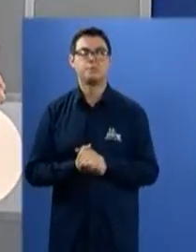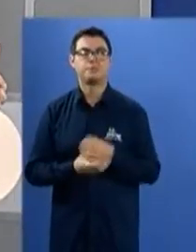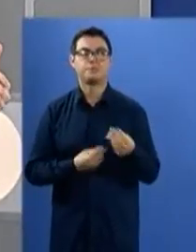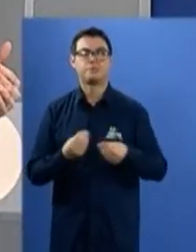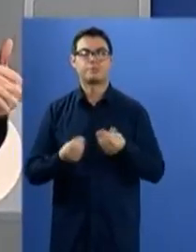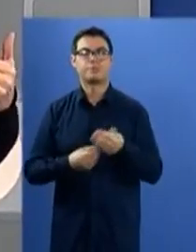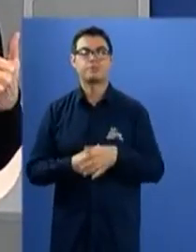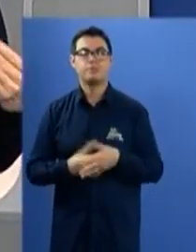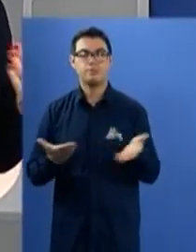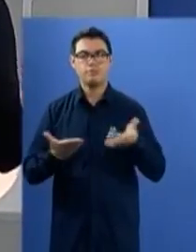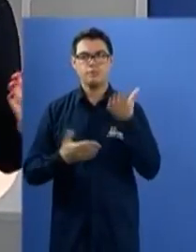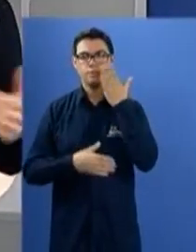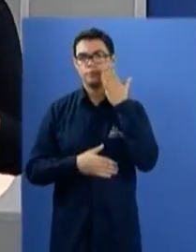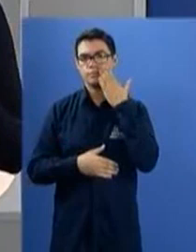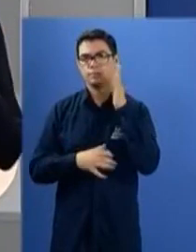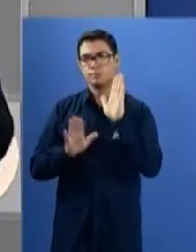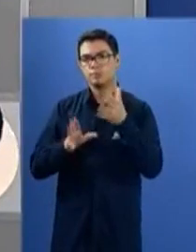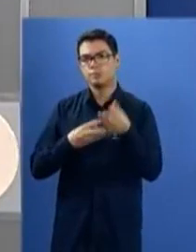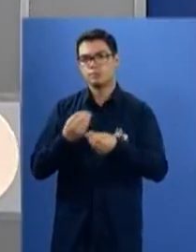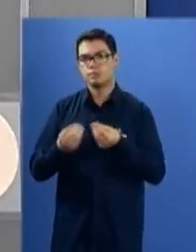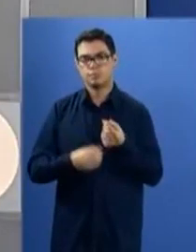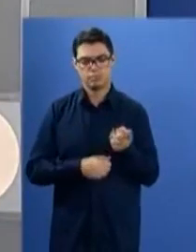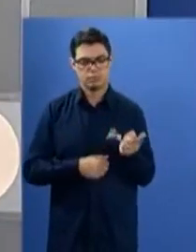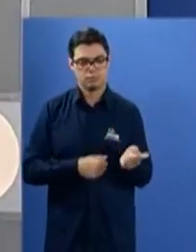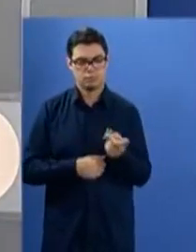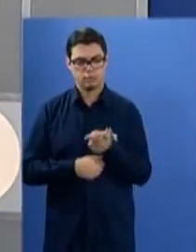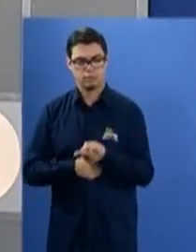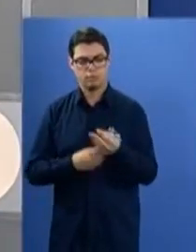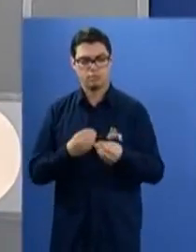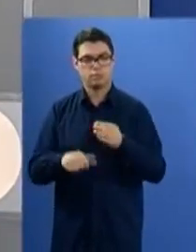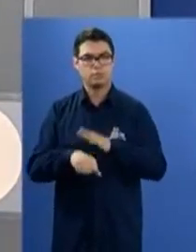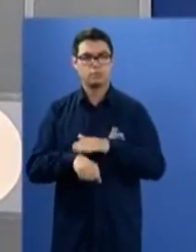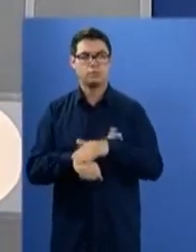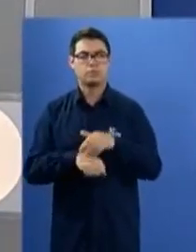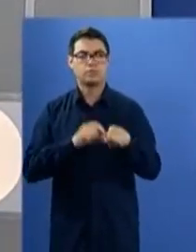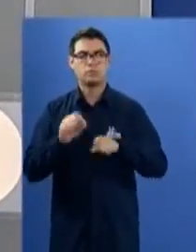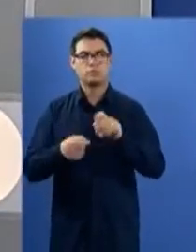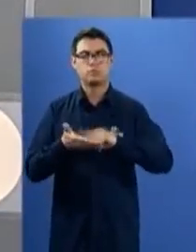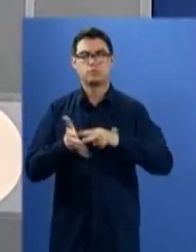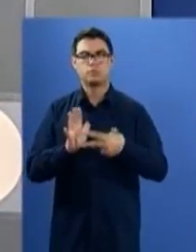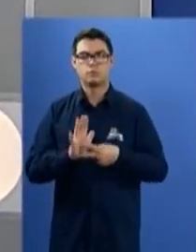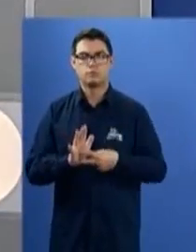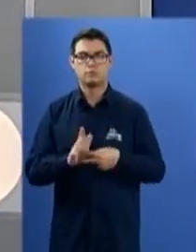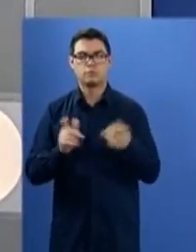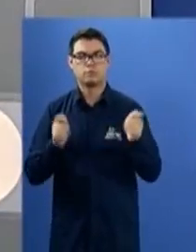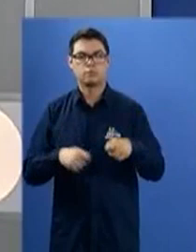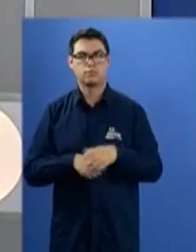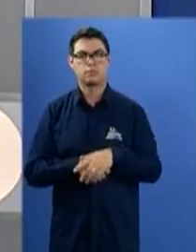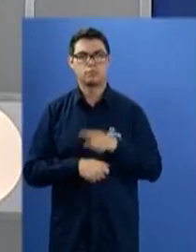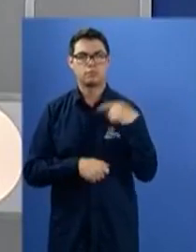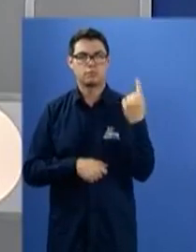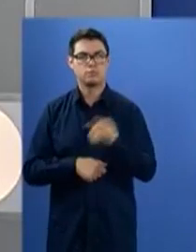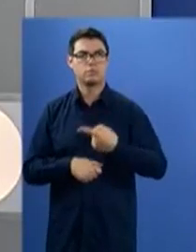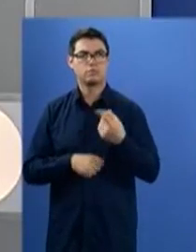Agora que sabemos, né, o que são os tempos e o que é este setup,